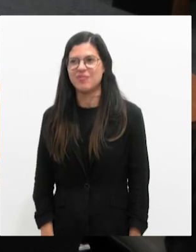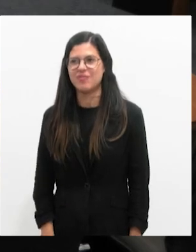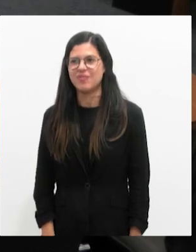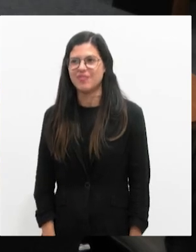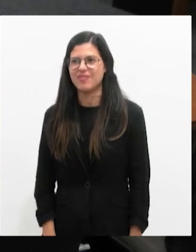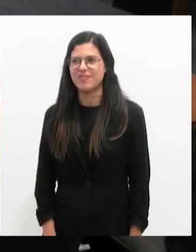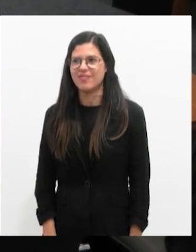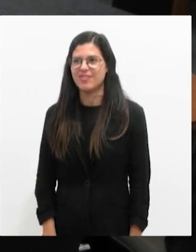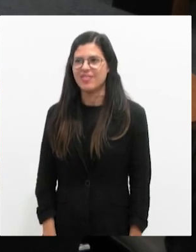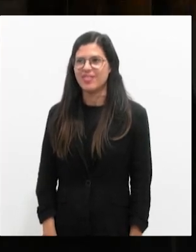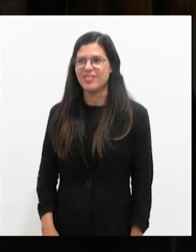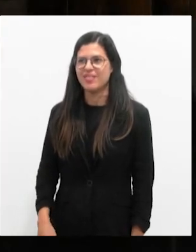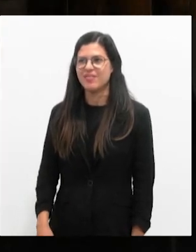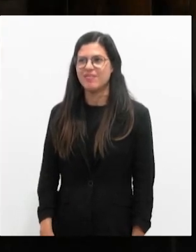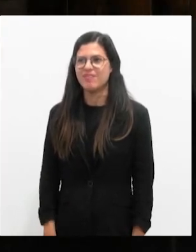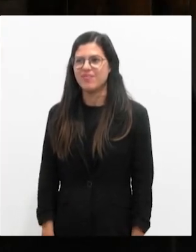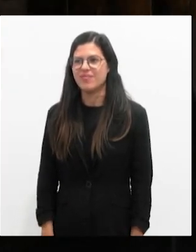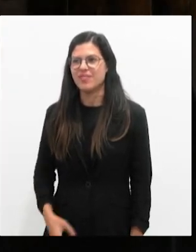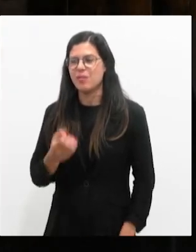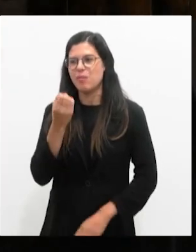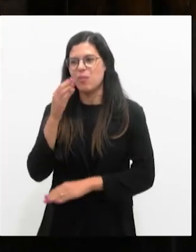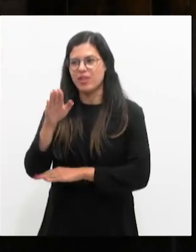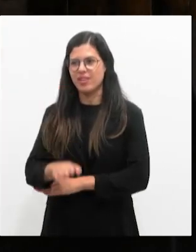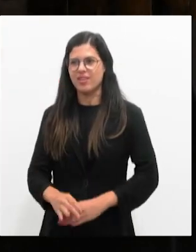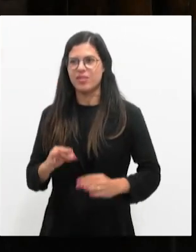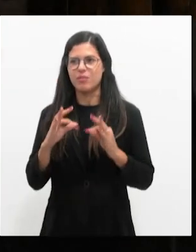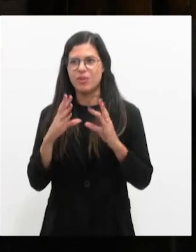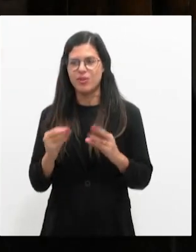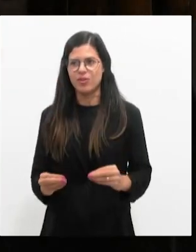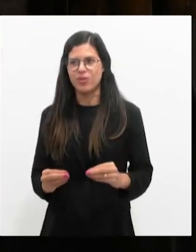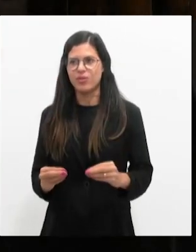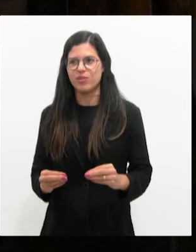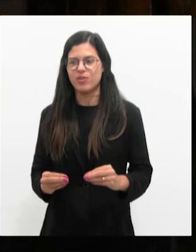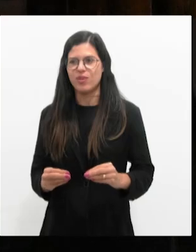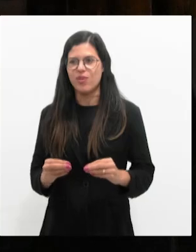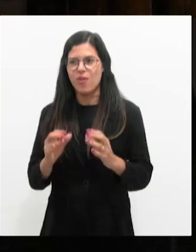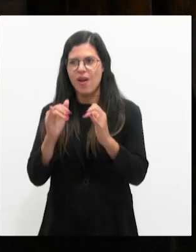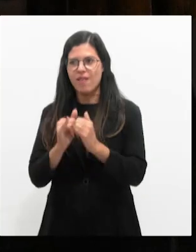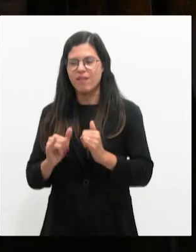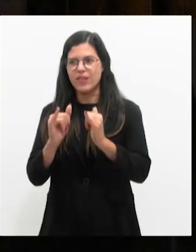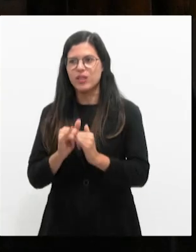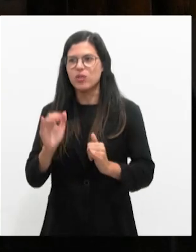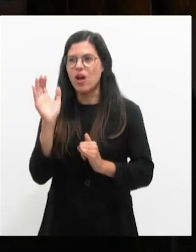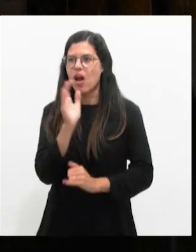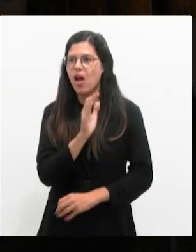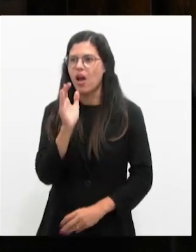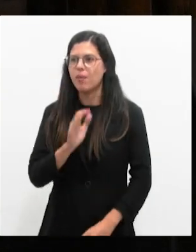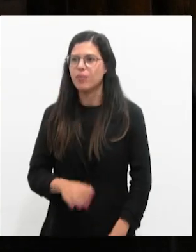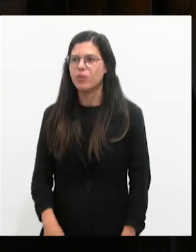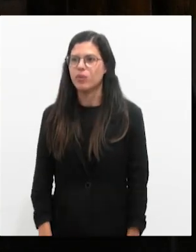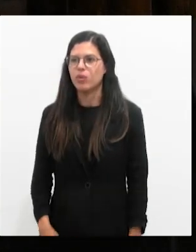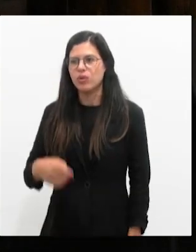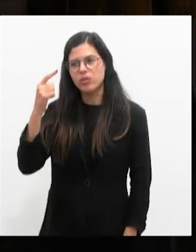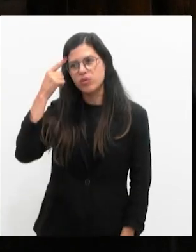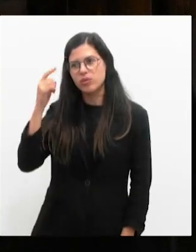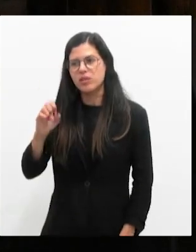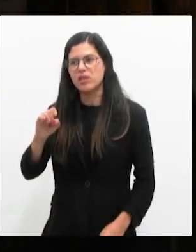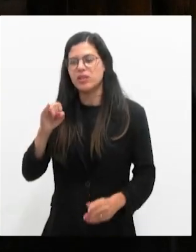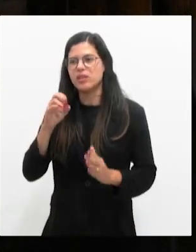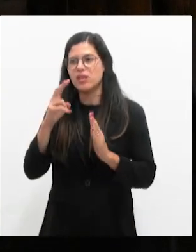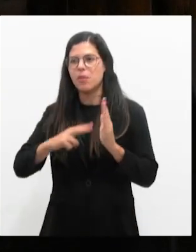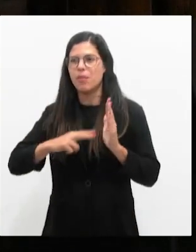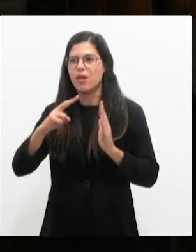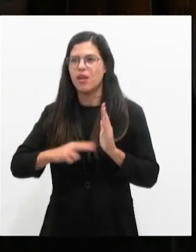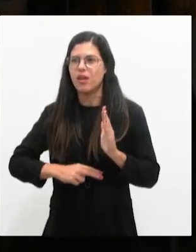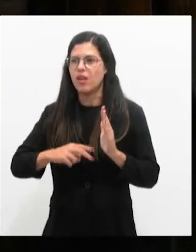ali. Boa tarde para todos. Vou dar um recado bem breve. Não sei se vai dar para ler, mas isso aqui não é fake news e